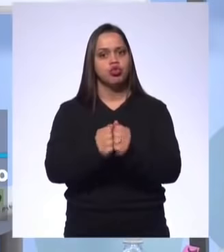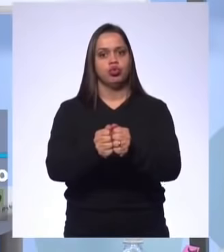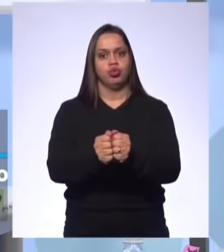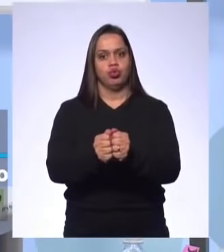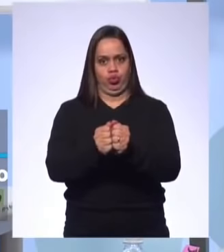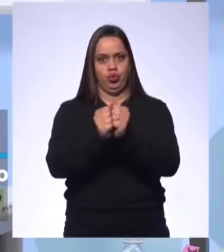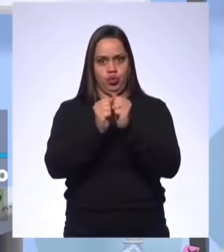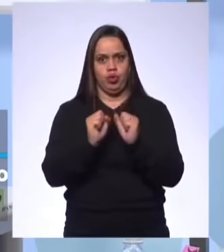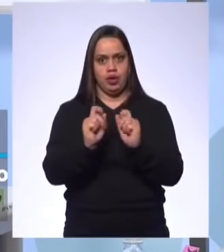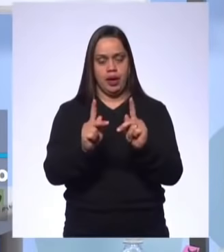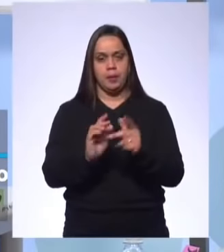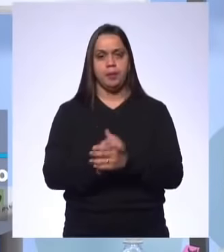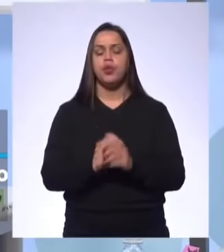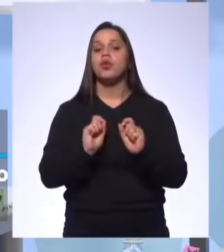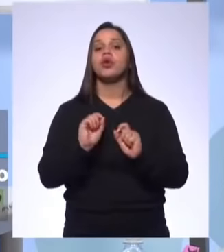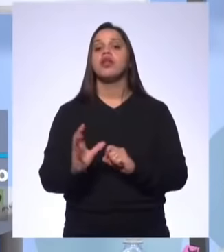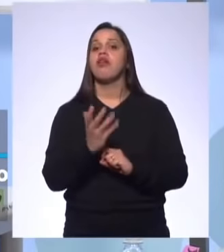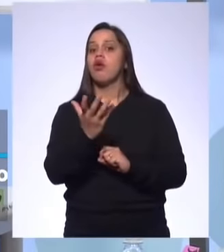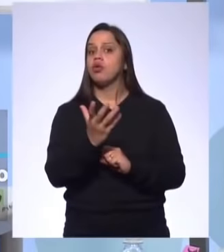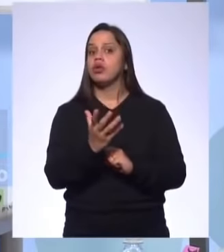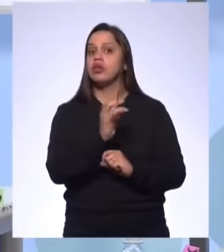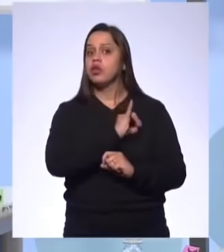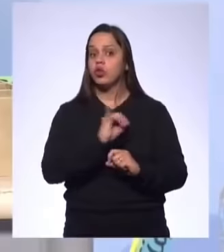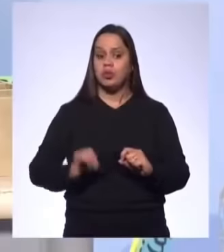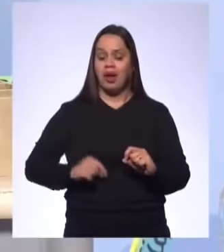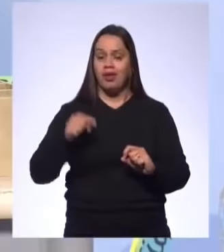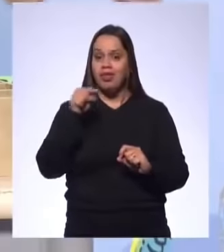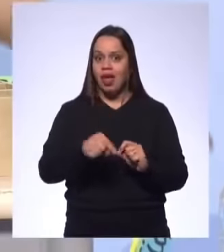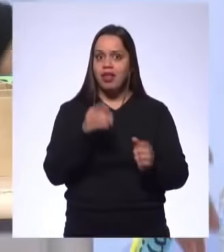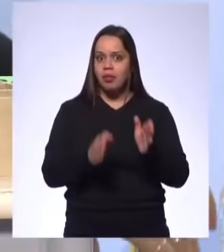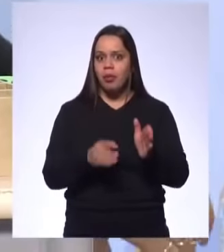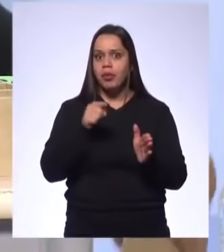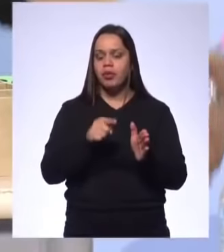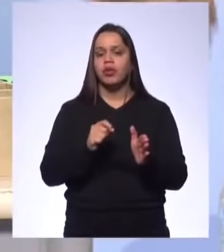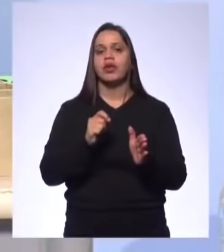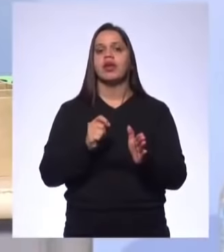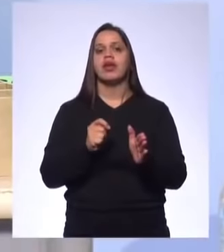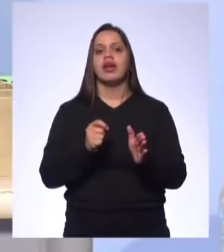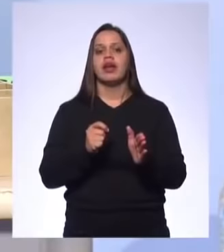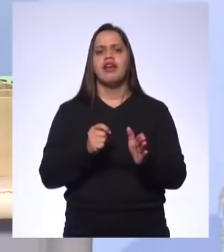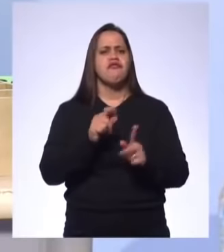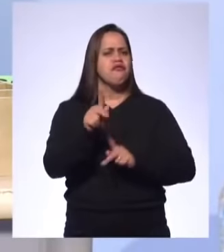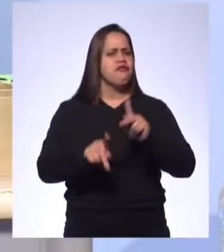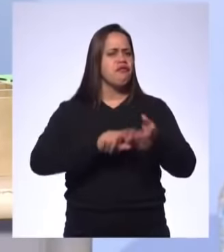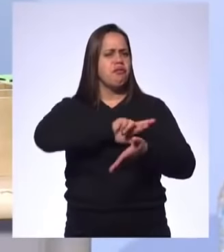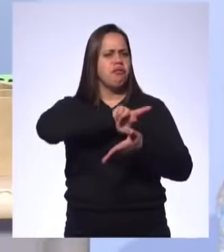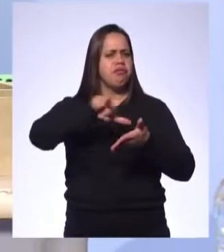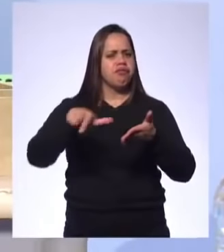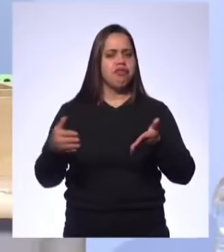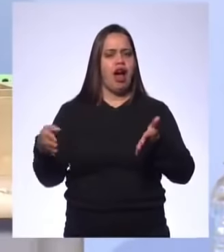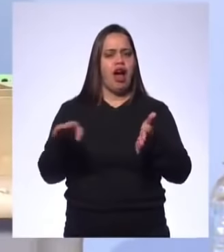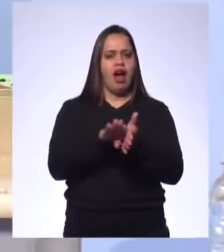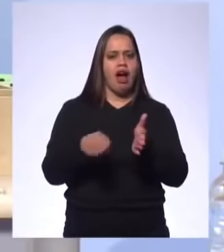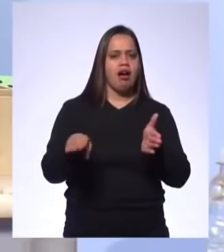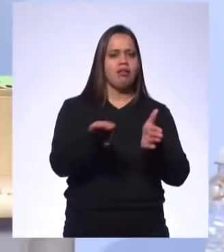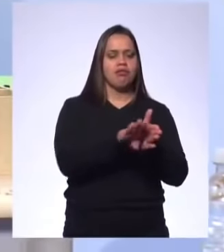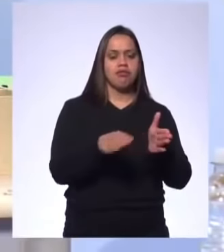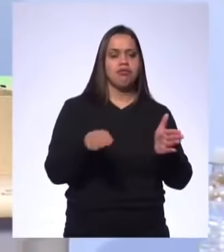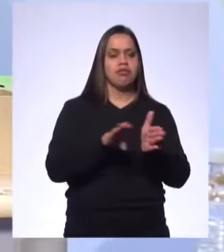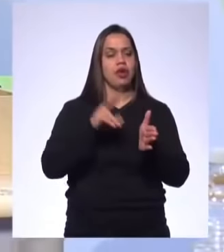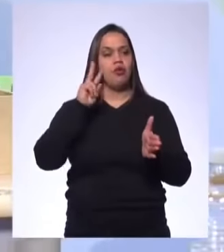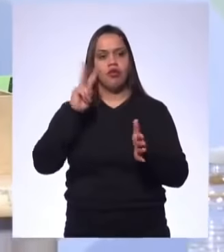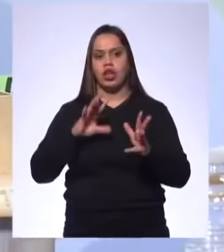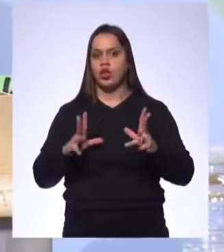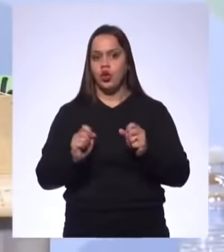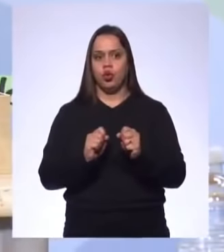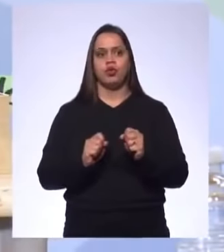Está bem? O que estava acontecendo no império neste momento? A chegada de vários povos. Então, olha só. Isso tudo